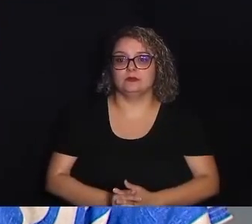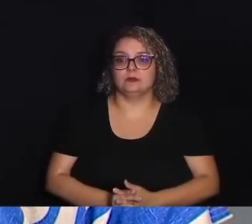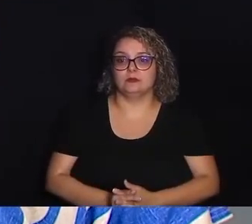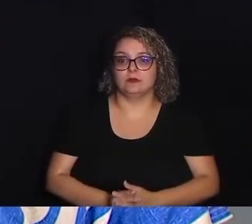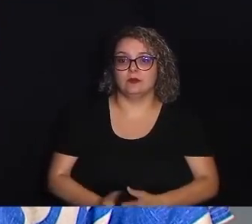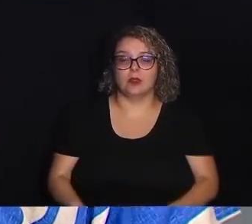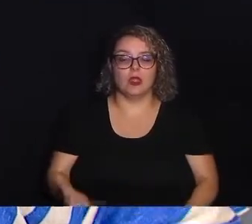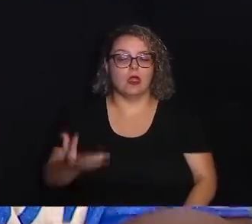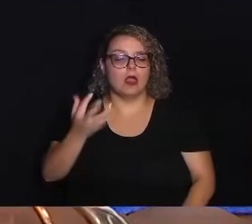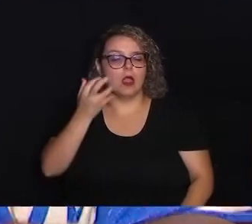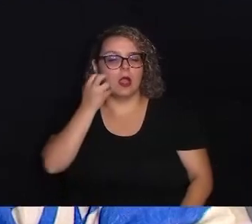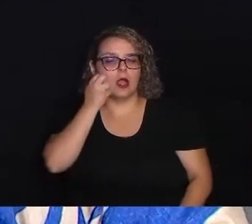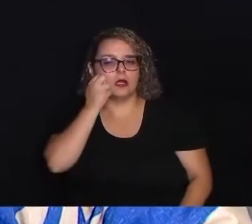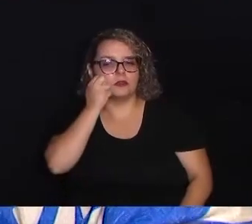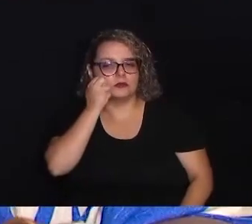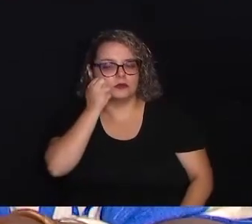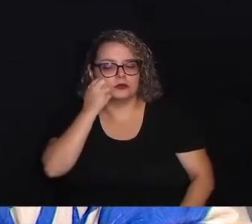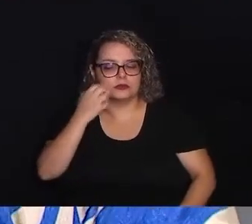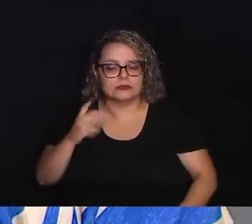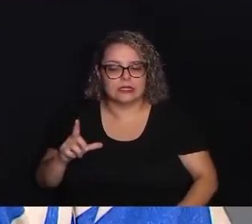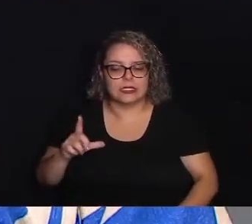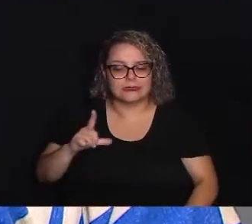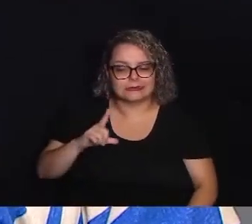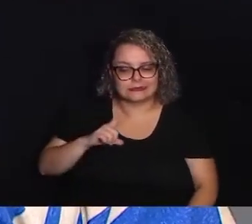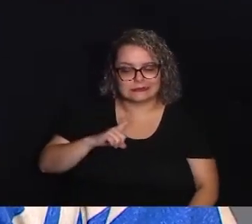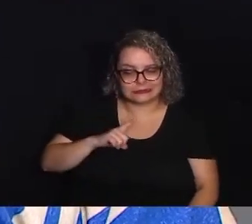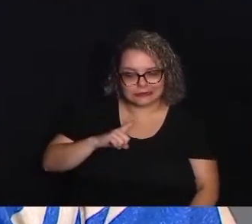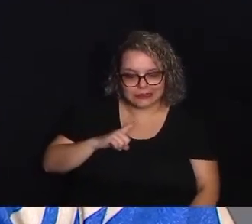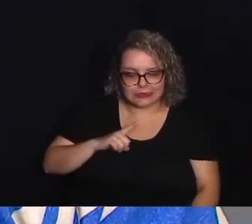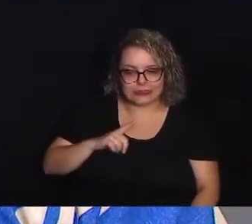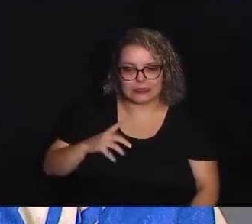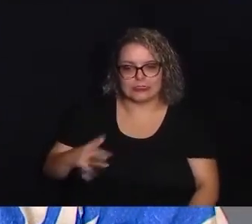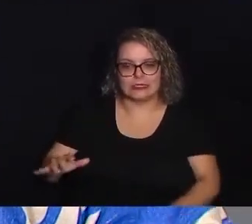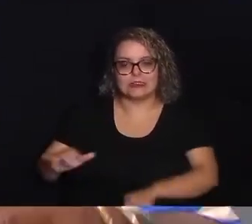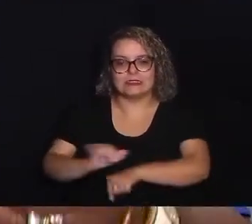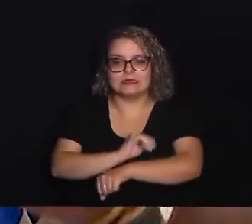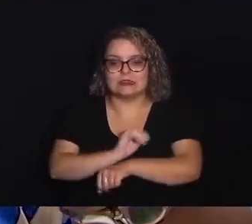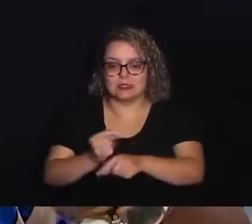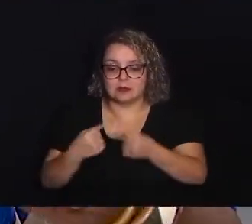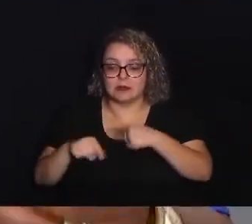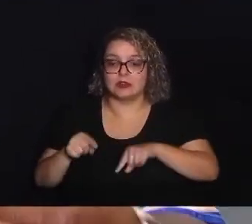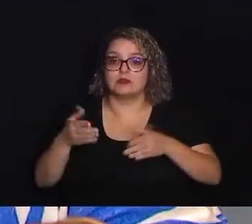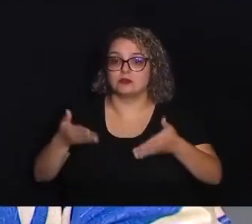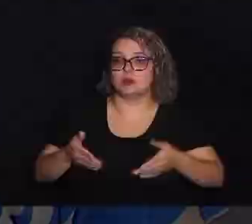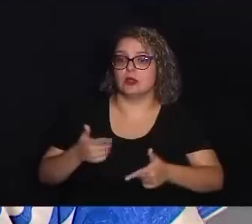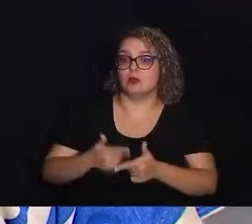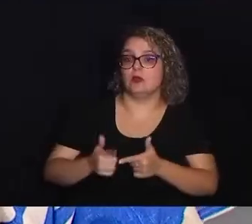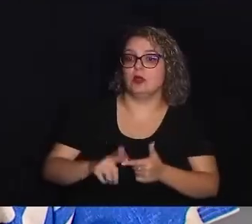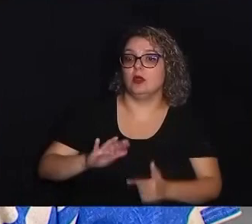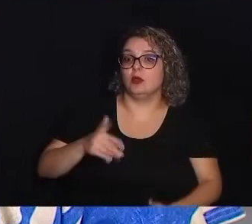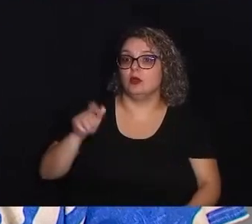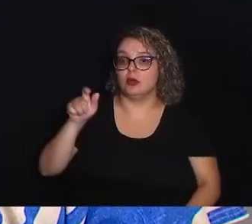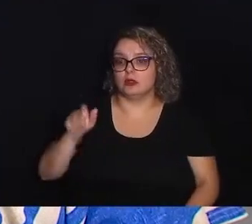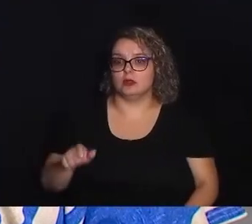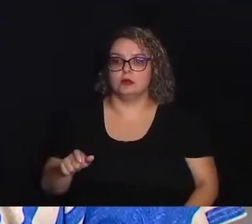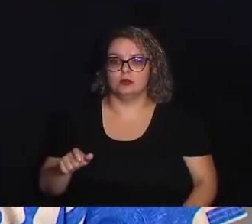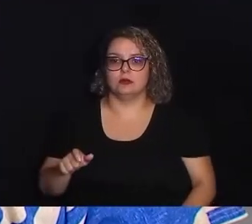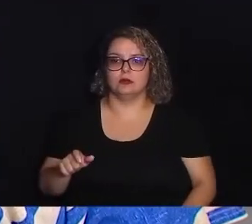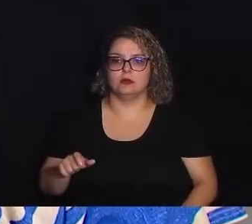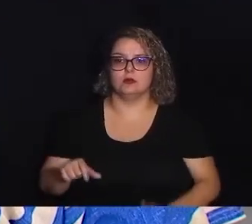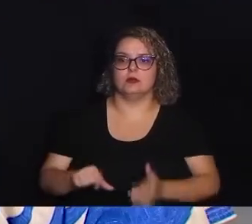que adotar estratégias para superar aqu quando a